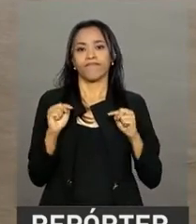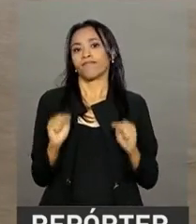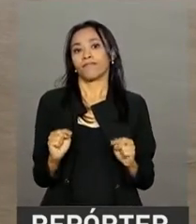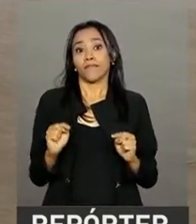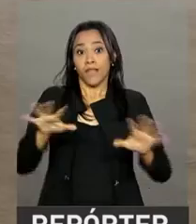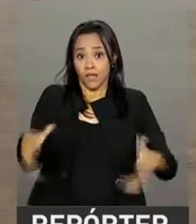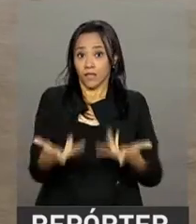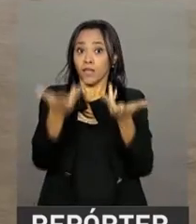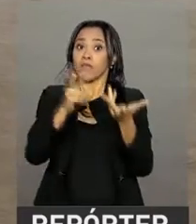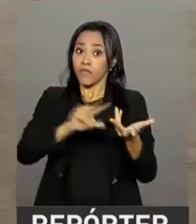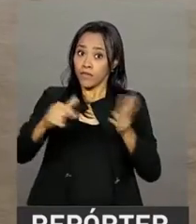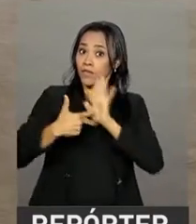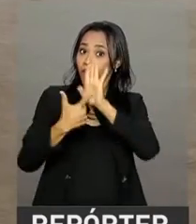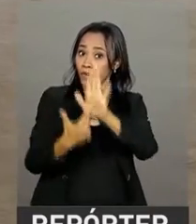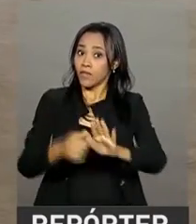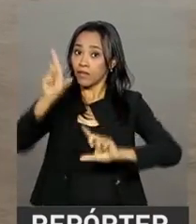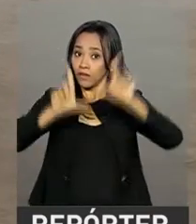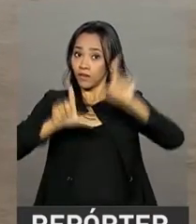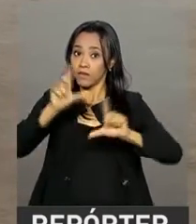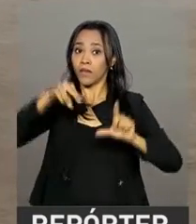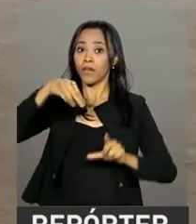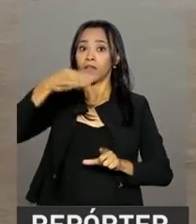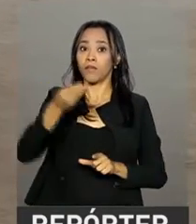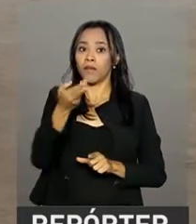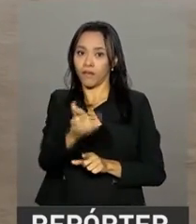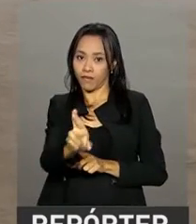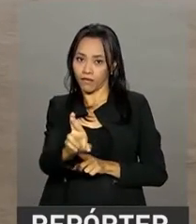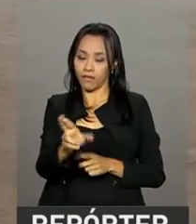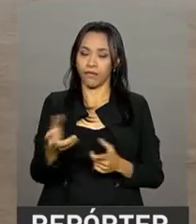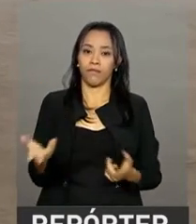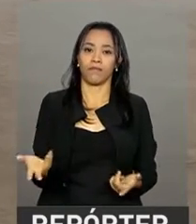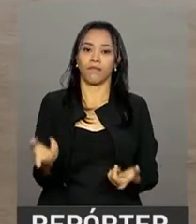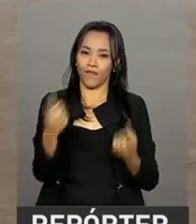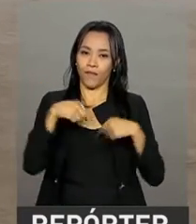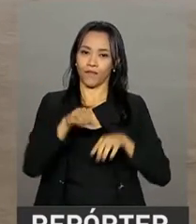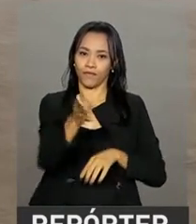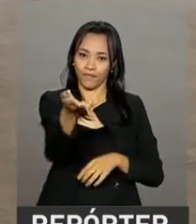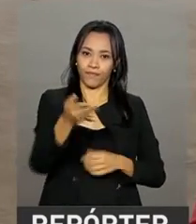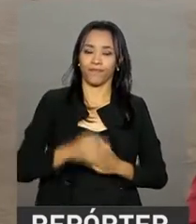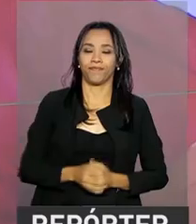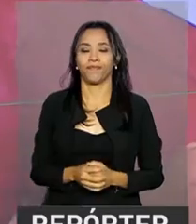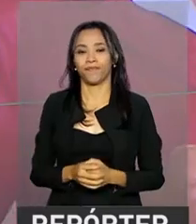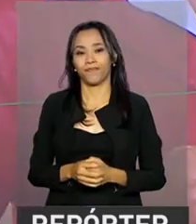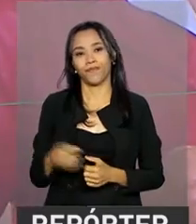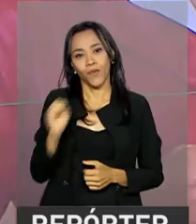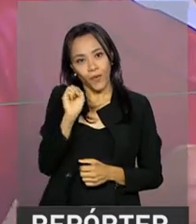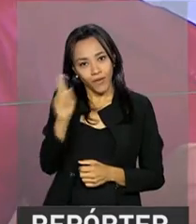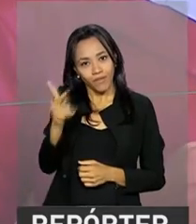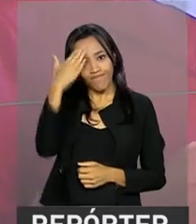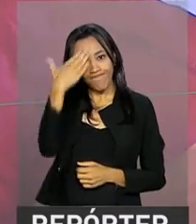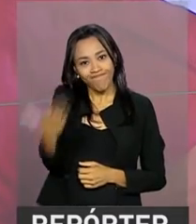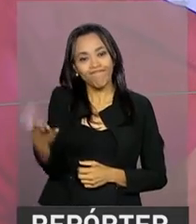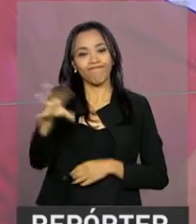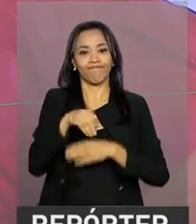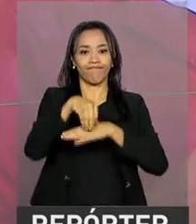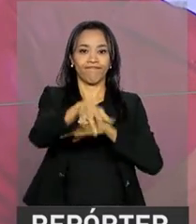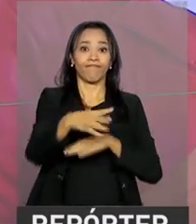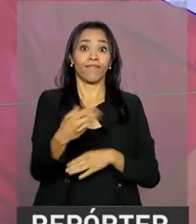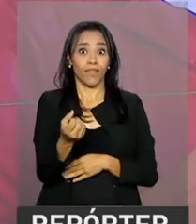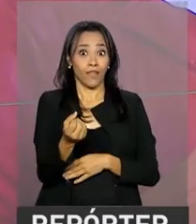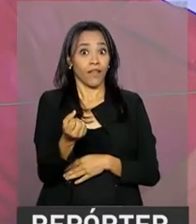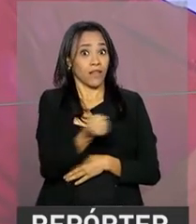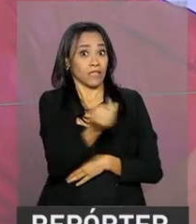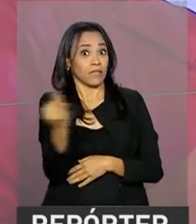cerimônia vai ser transmitida pela TV NBR. Volto com você, Leandro. Então, ok, Mara, obrigado pelas suas informações. Muita